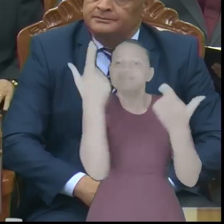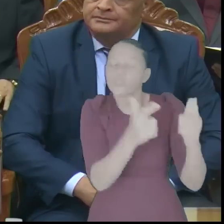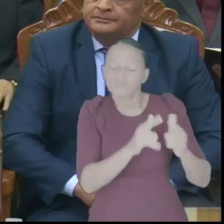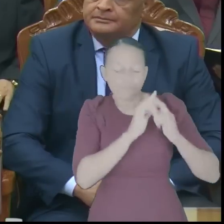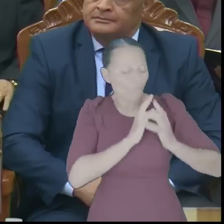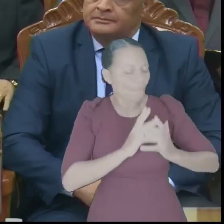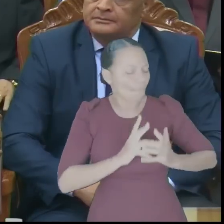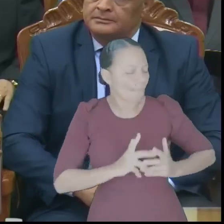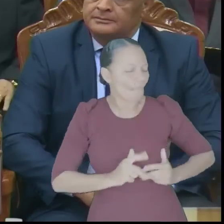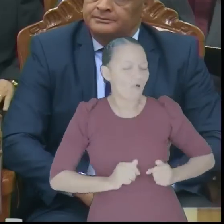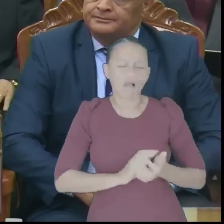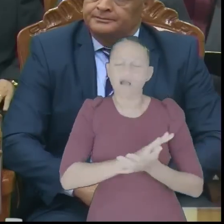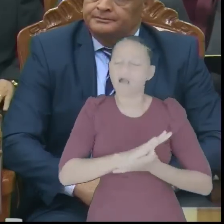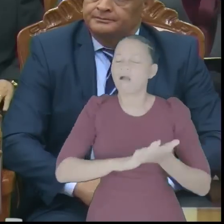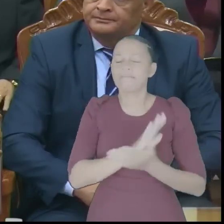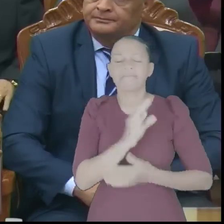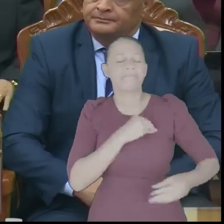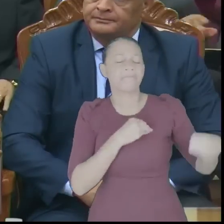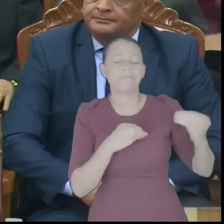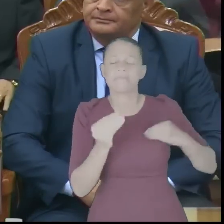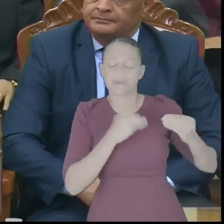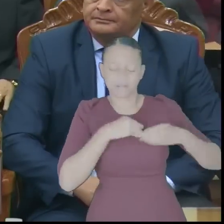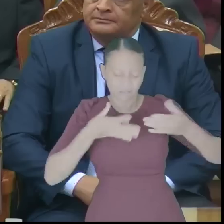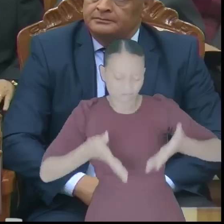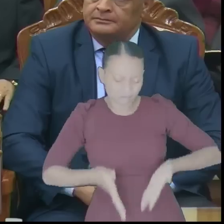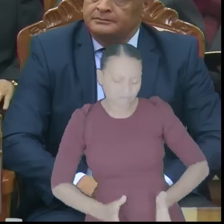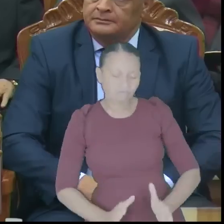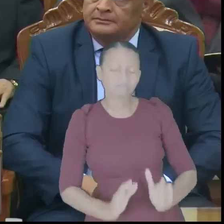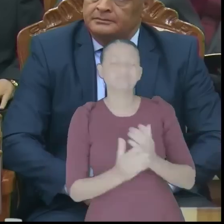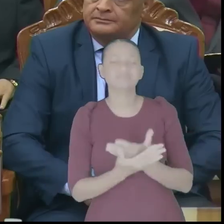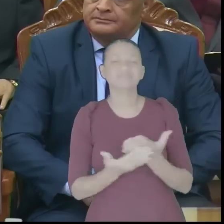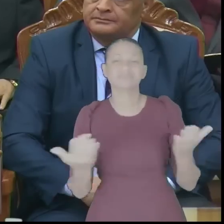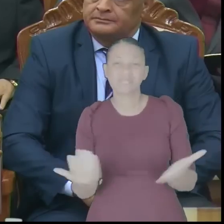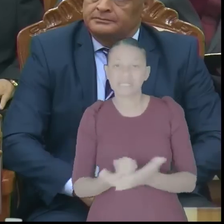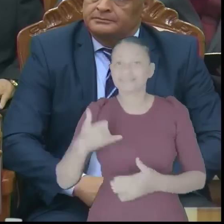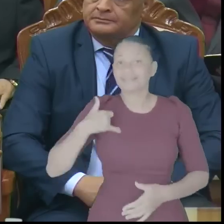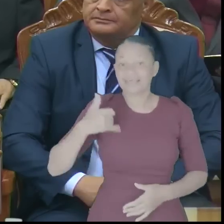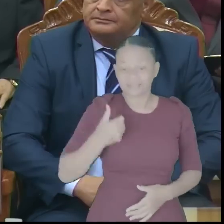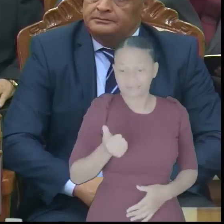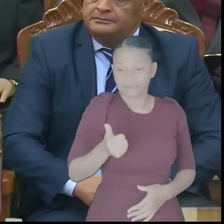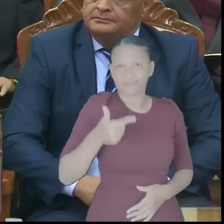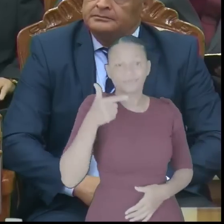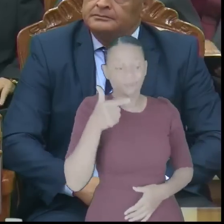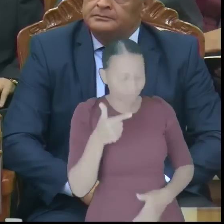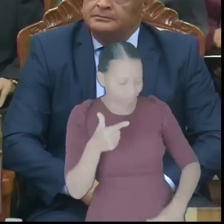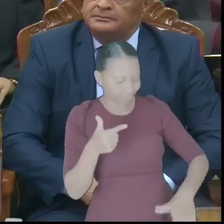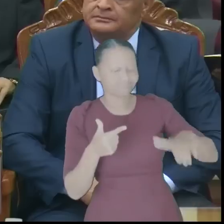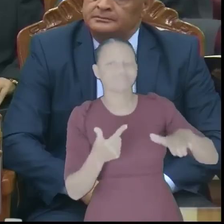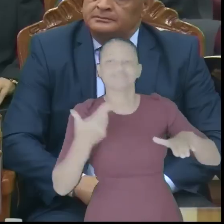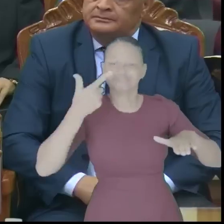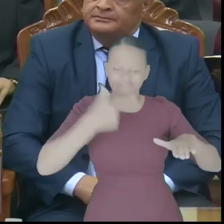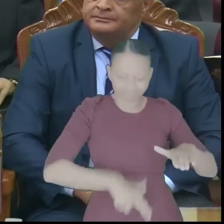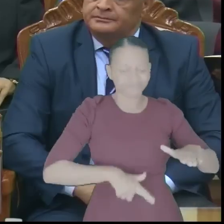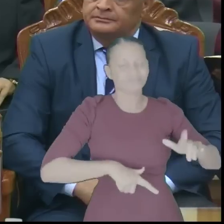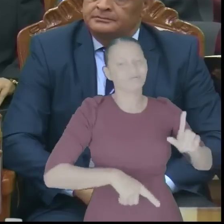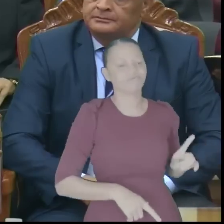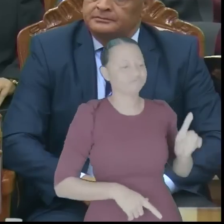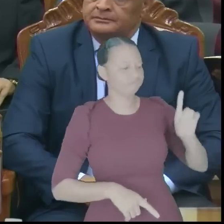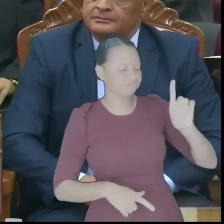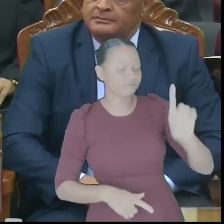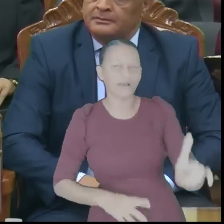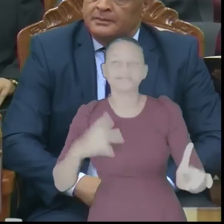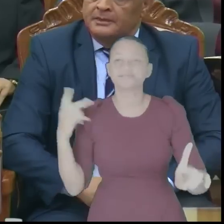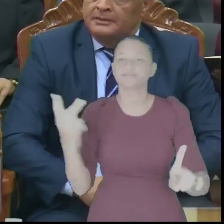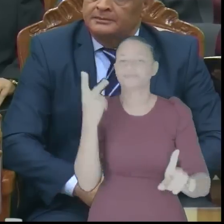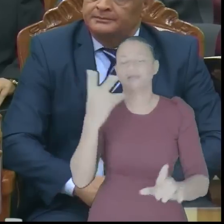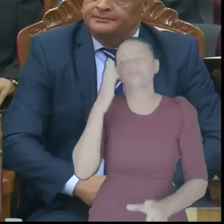Bíblia diz que Jesus, ele nasce e aos 12 anos de idade, Jesus reaparece na história. Eu entendo que